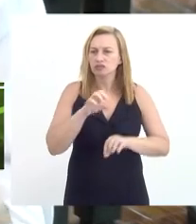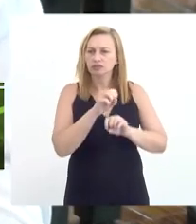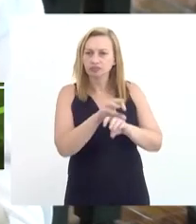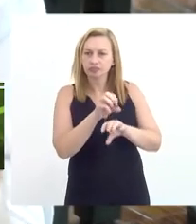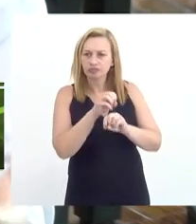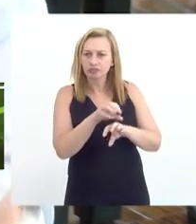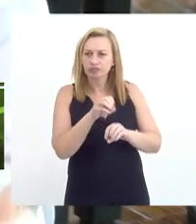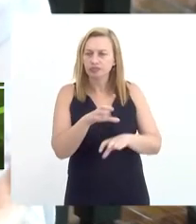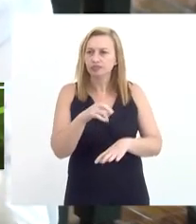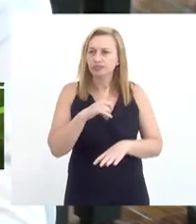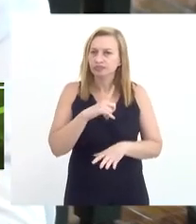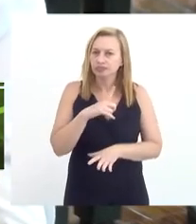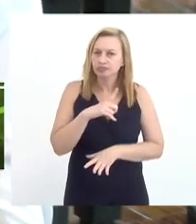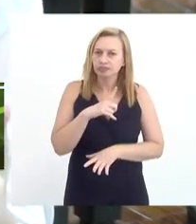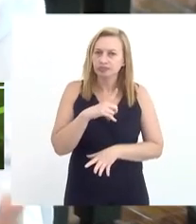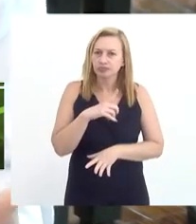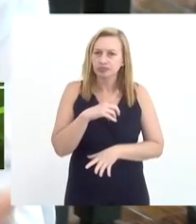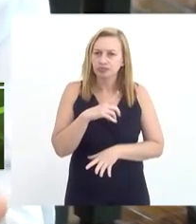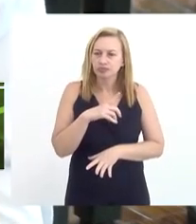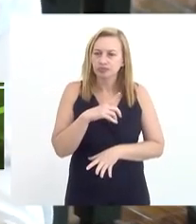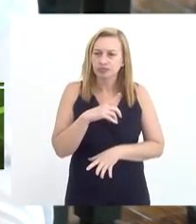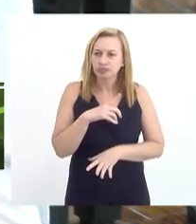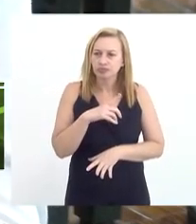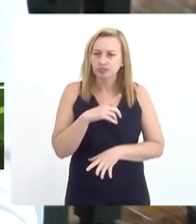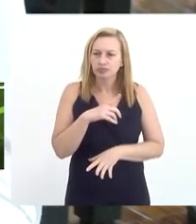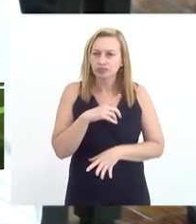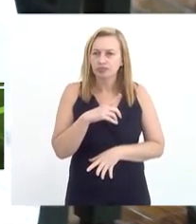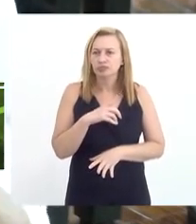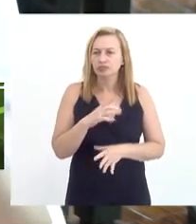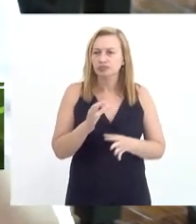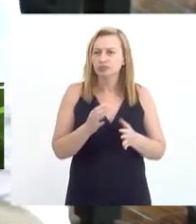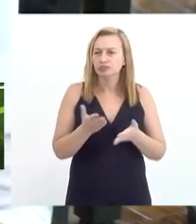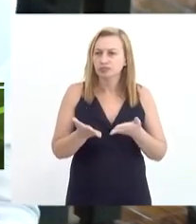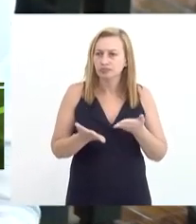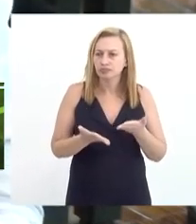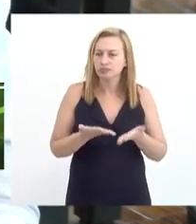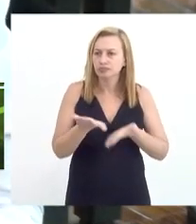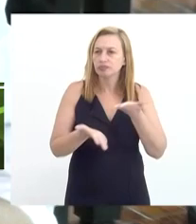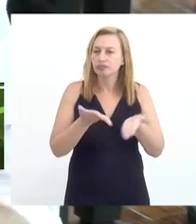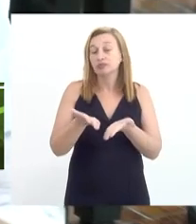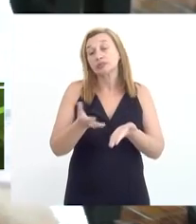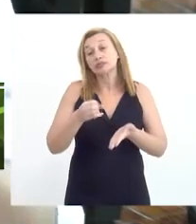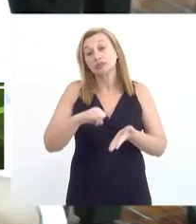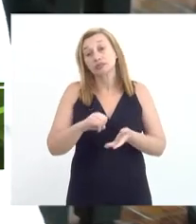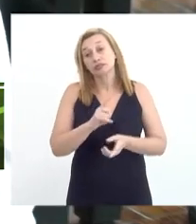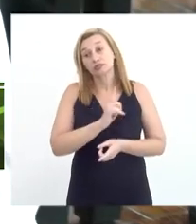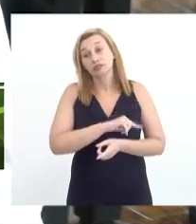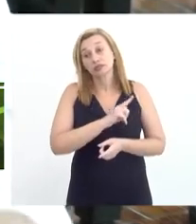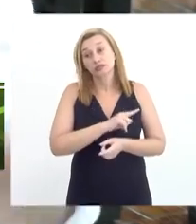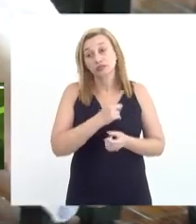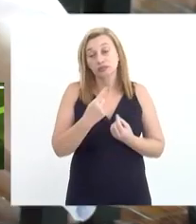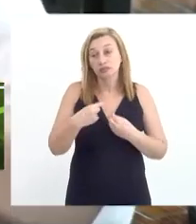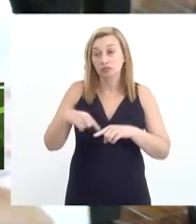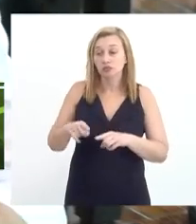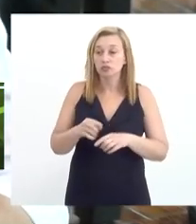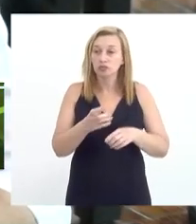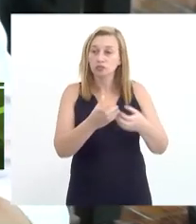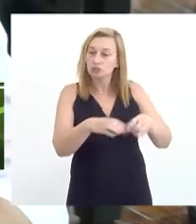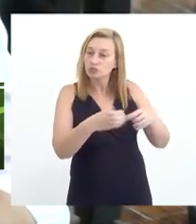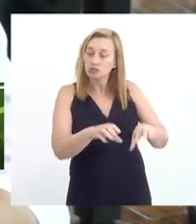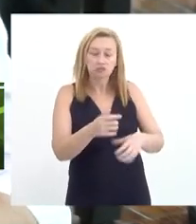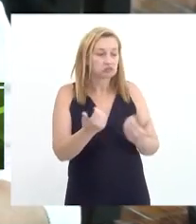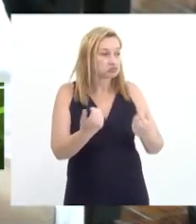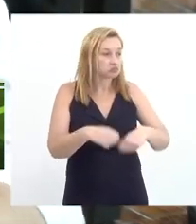Ter essa excepcionalização Porque senão A gestão vai ficar Com uma contradição De não poder concursar Mesmo tendo